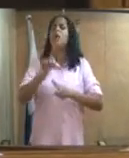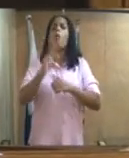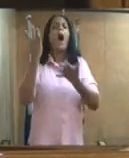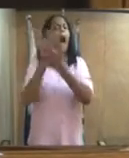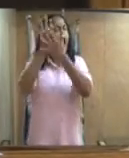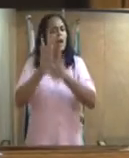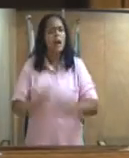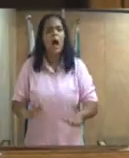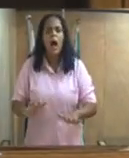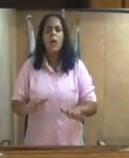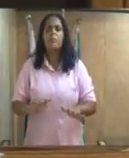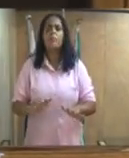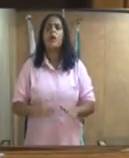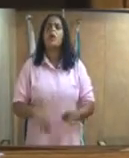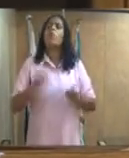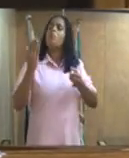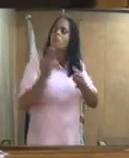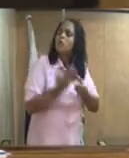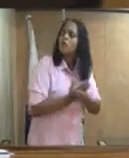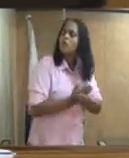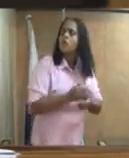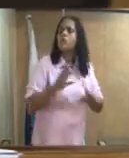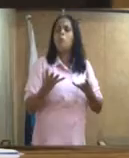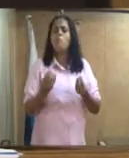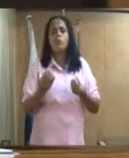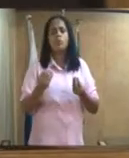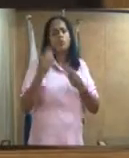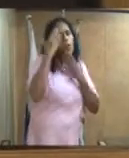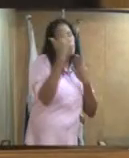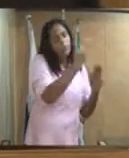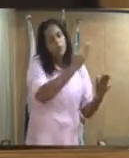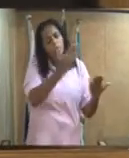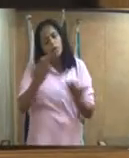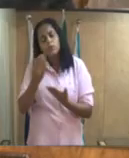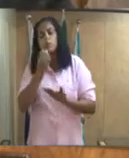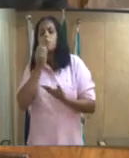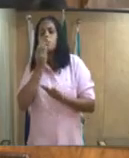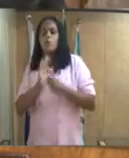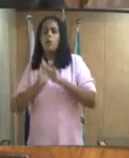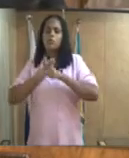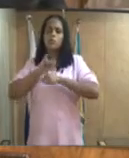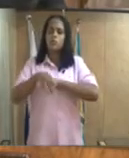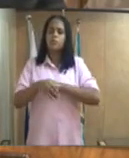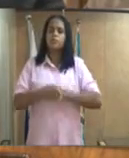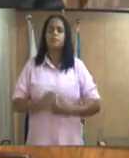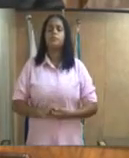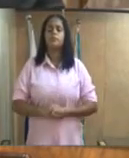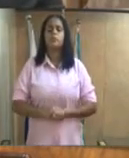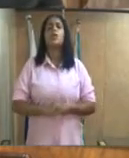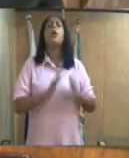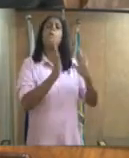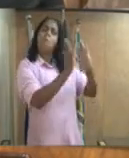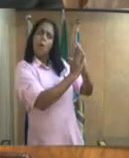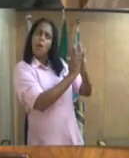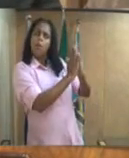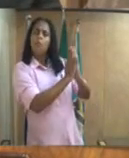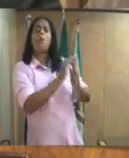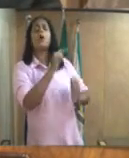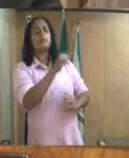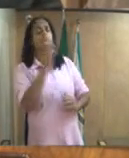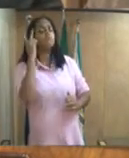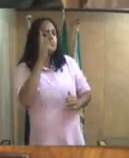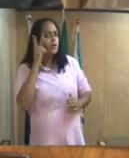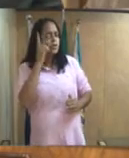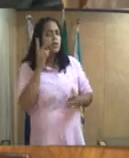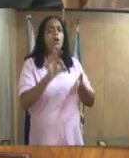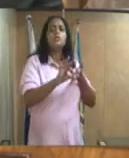na justiça. Fica aqui o meu muito obrigado e meu boa noite, presidente. Parabéns, vereador. Por ordem